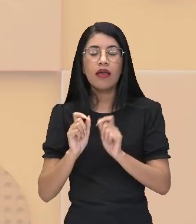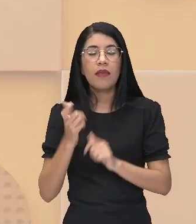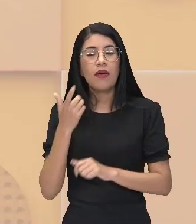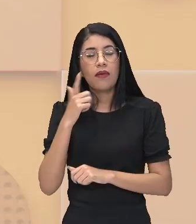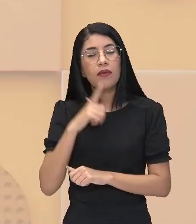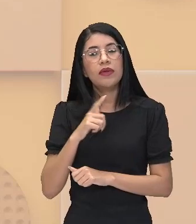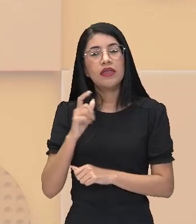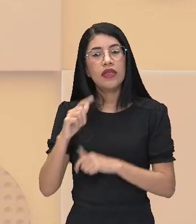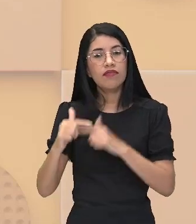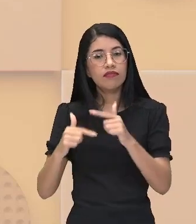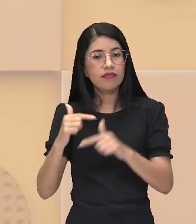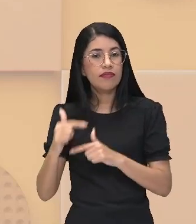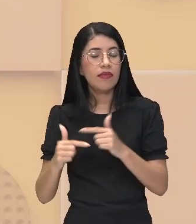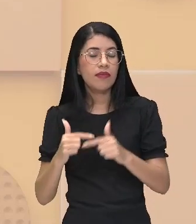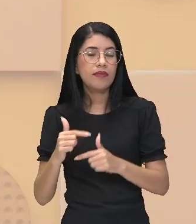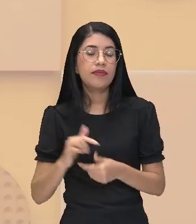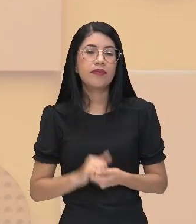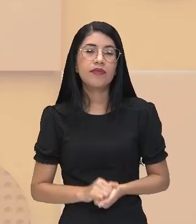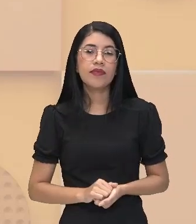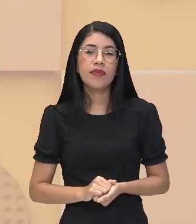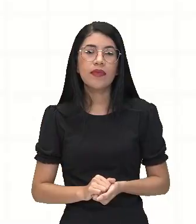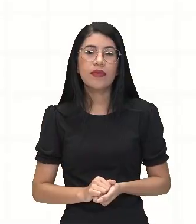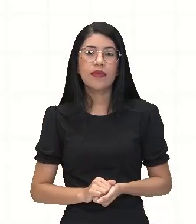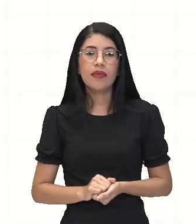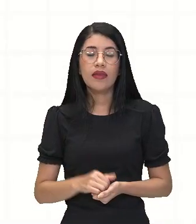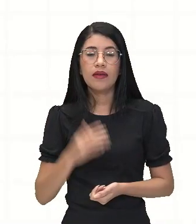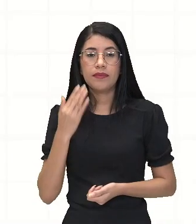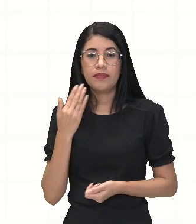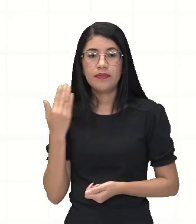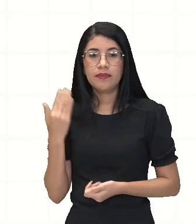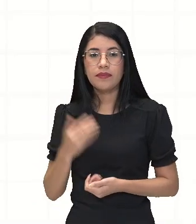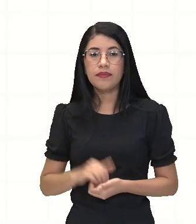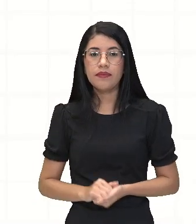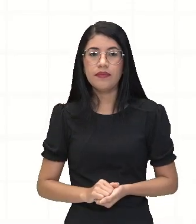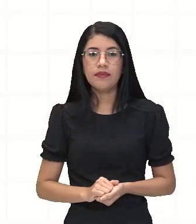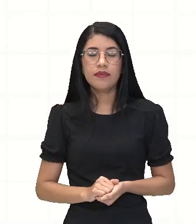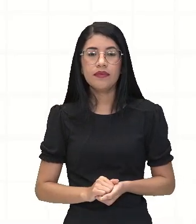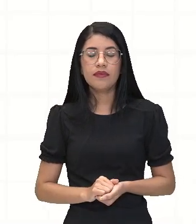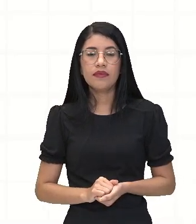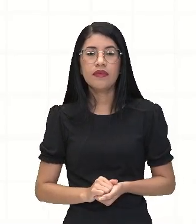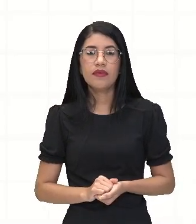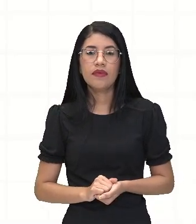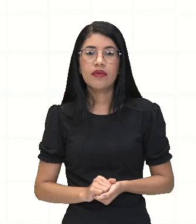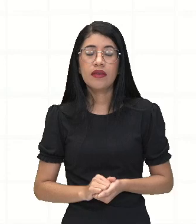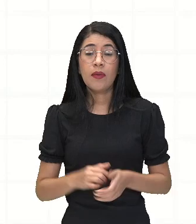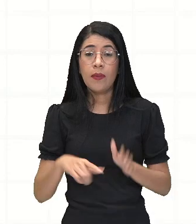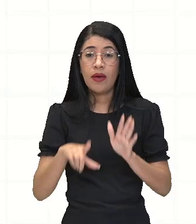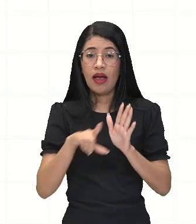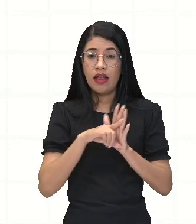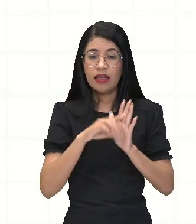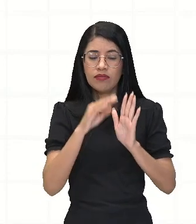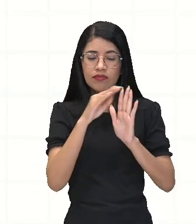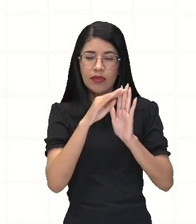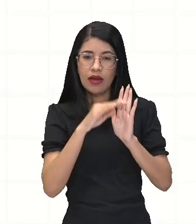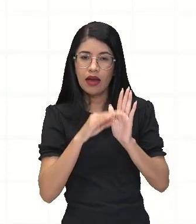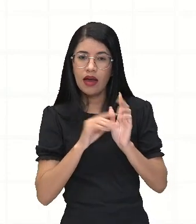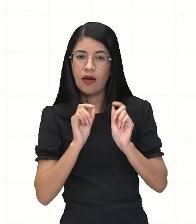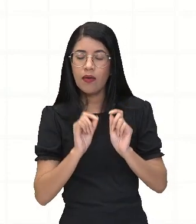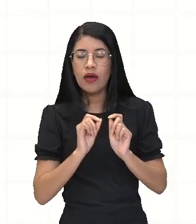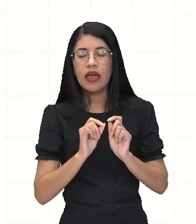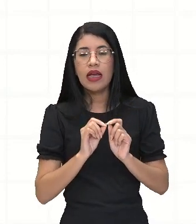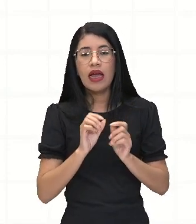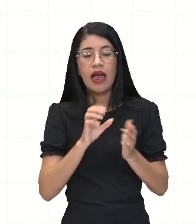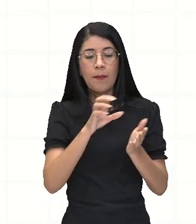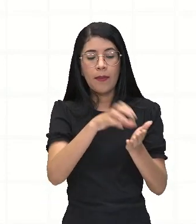conseguir essa mão de obra. Então, vamos observar aqui no nosso texto. De acordo com essa legislação, cada aldeia